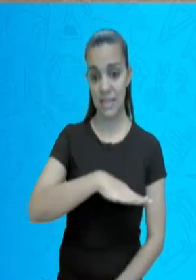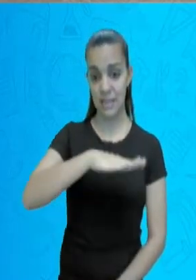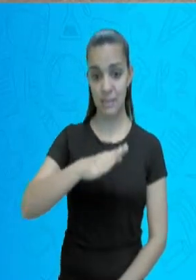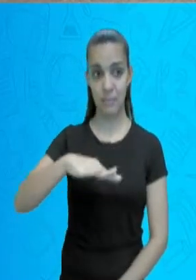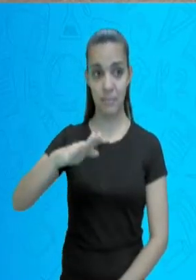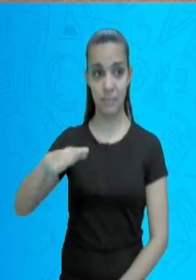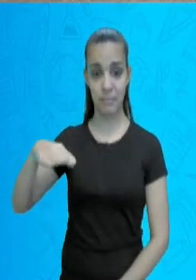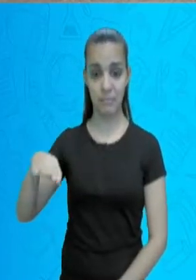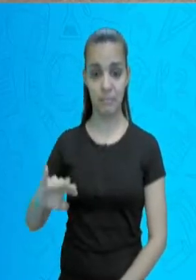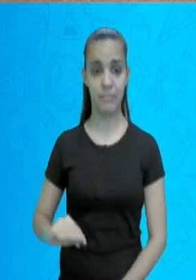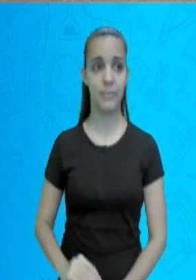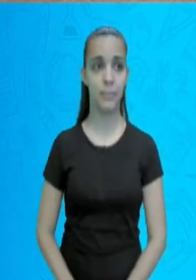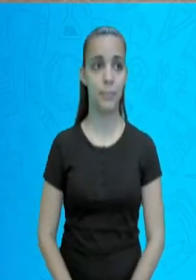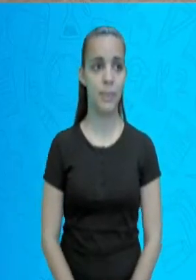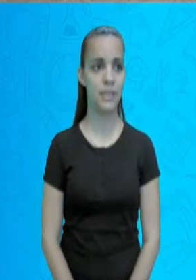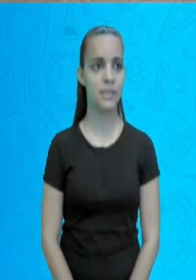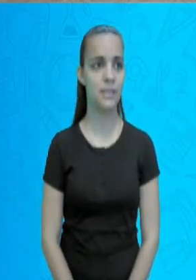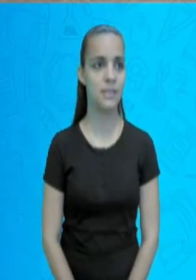planícies.